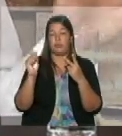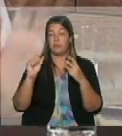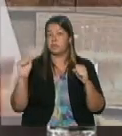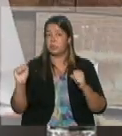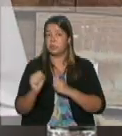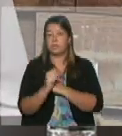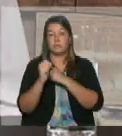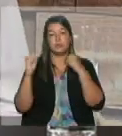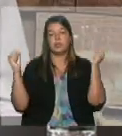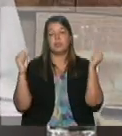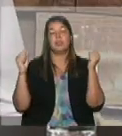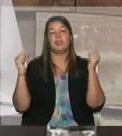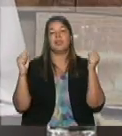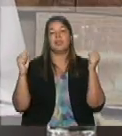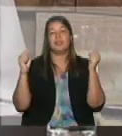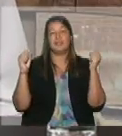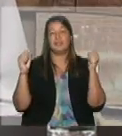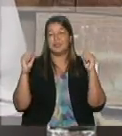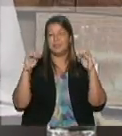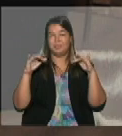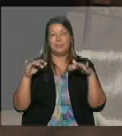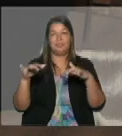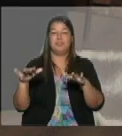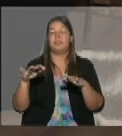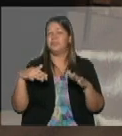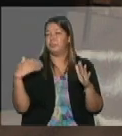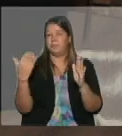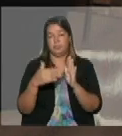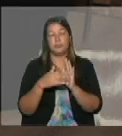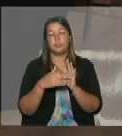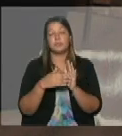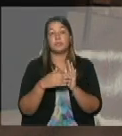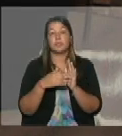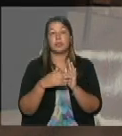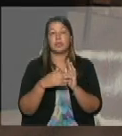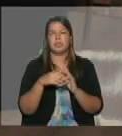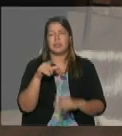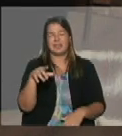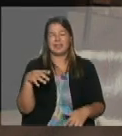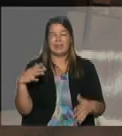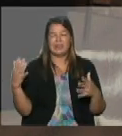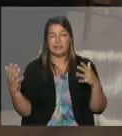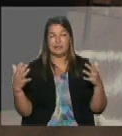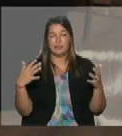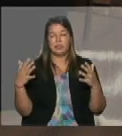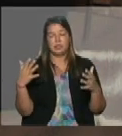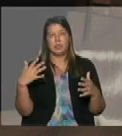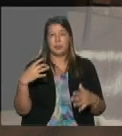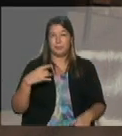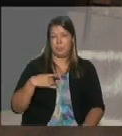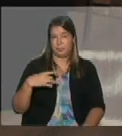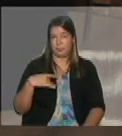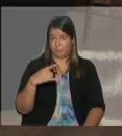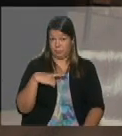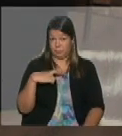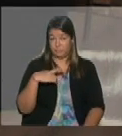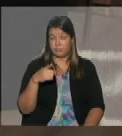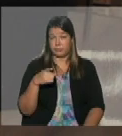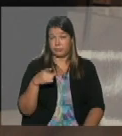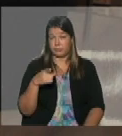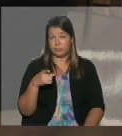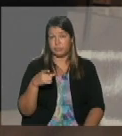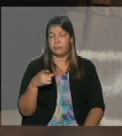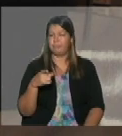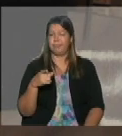grande revolução em todos os sentidos, né? Você teve algum receio de ir? Você pensou assim, ficou com